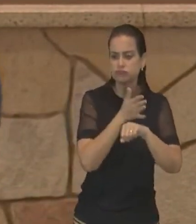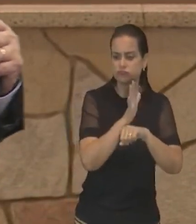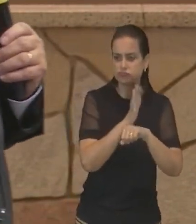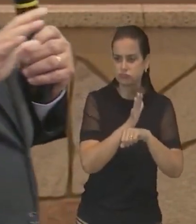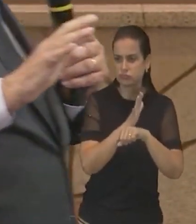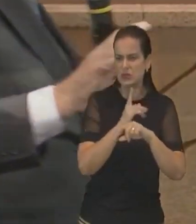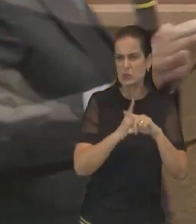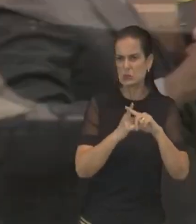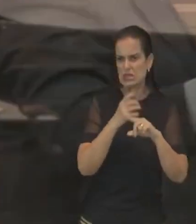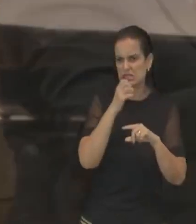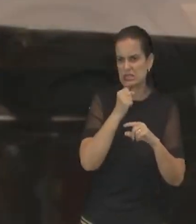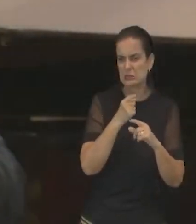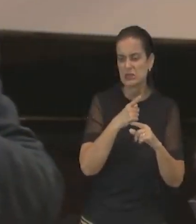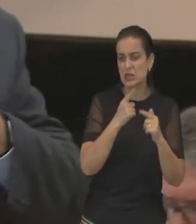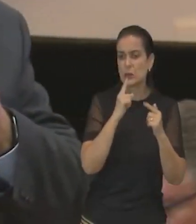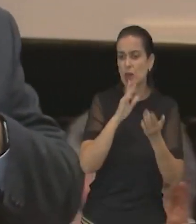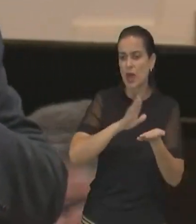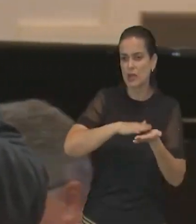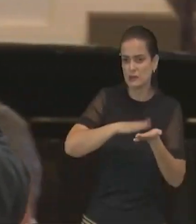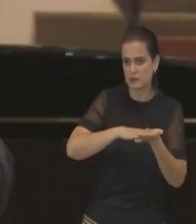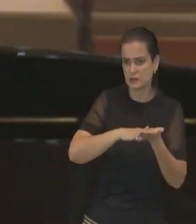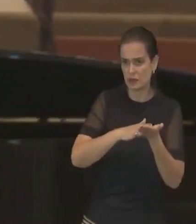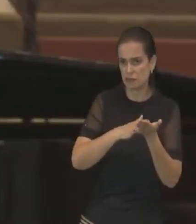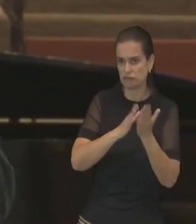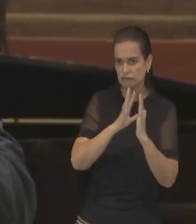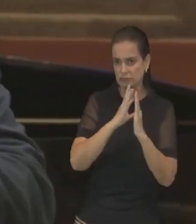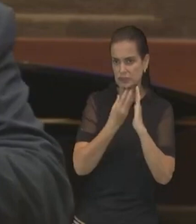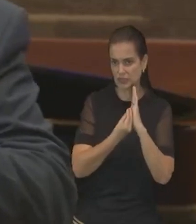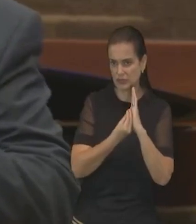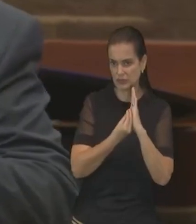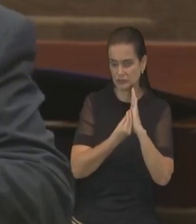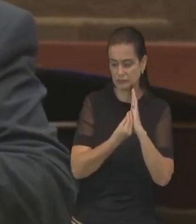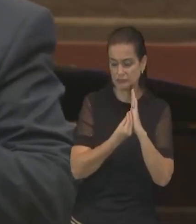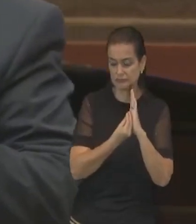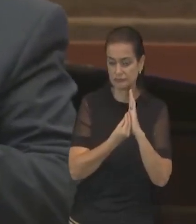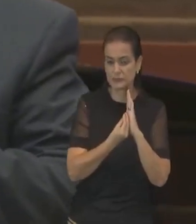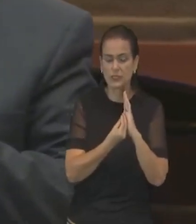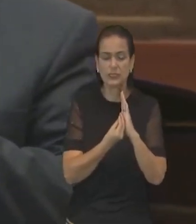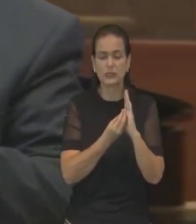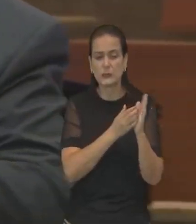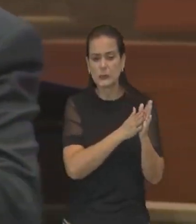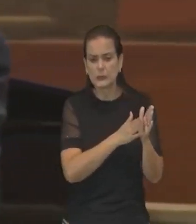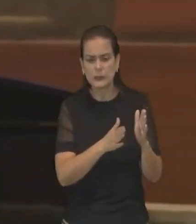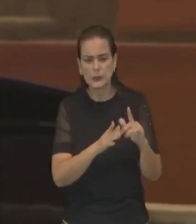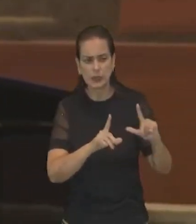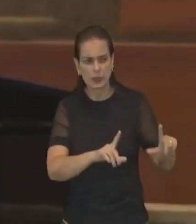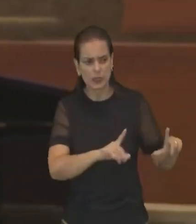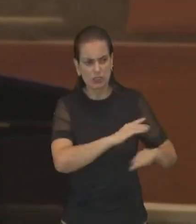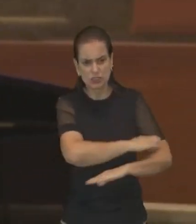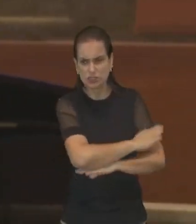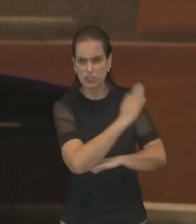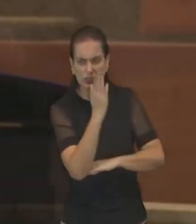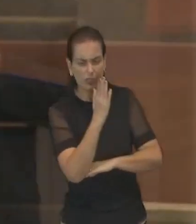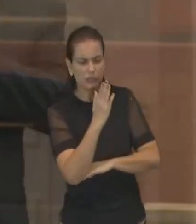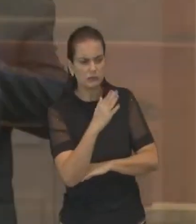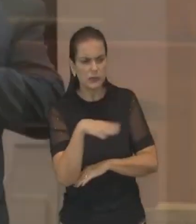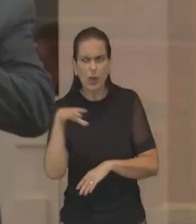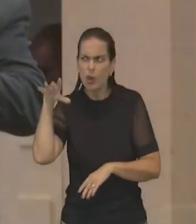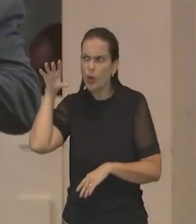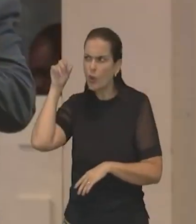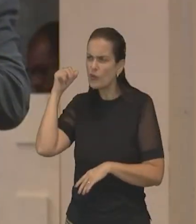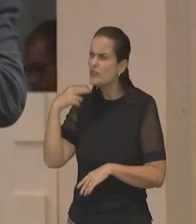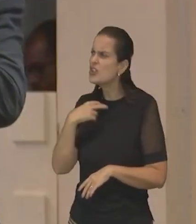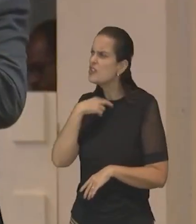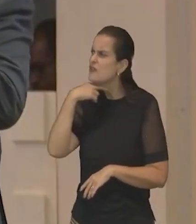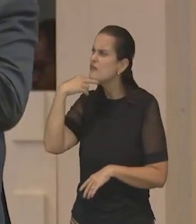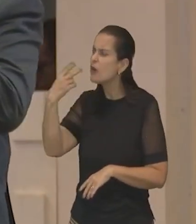final de semana seria o aniversário da igreja. E aí, eu estou passando pela janela, ouvi uma voz lá de dentro do coral, ministro